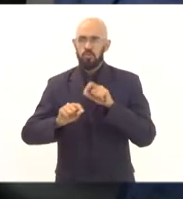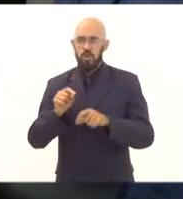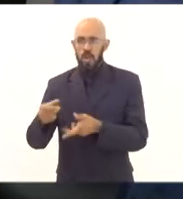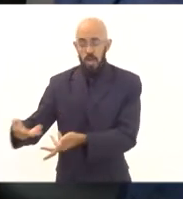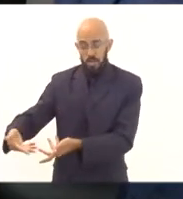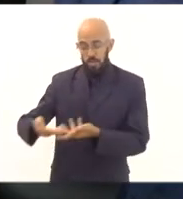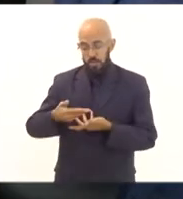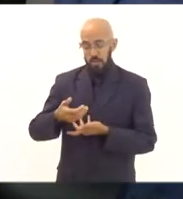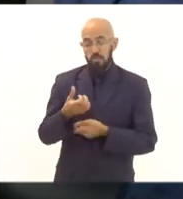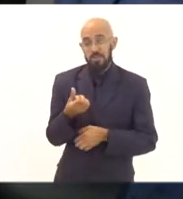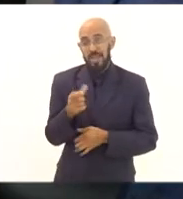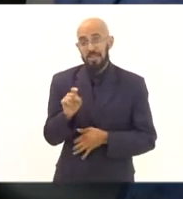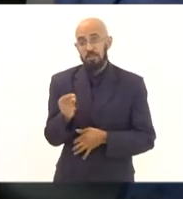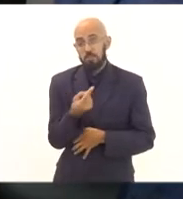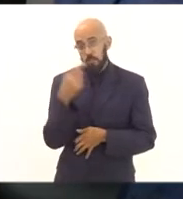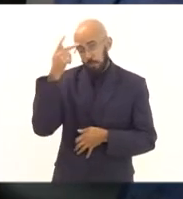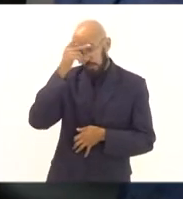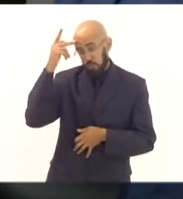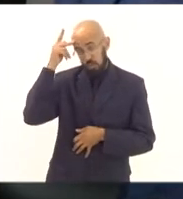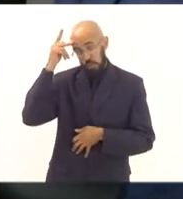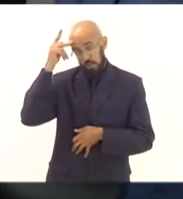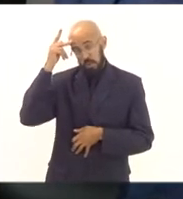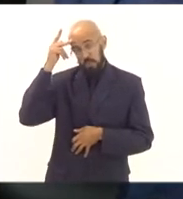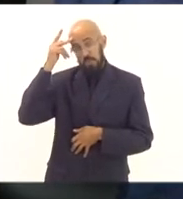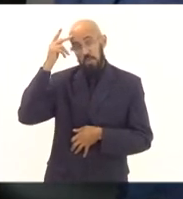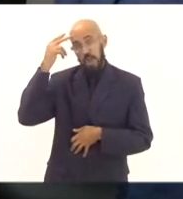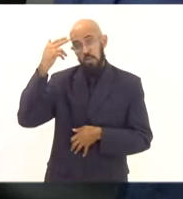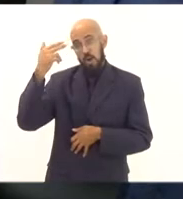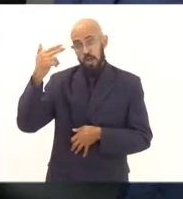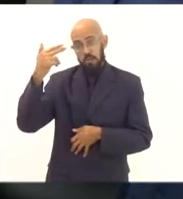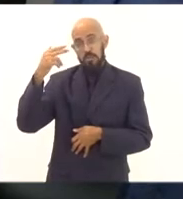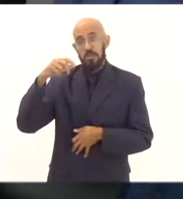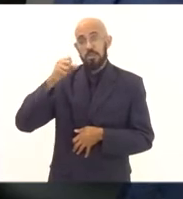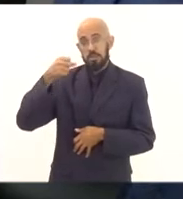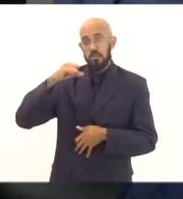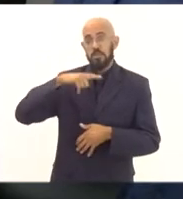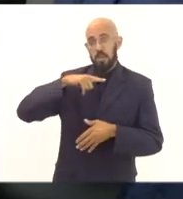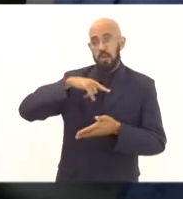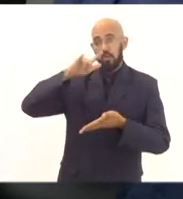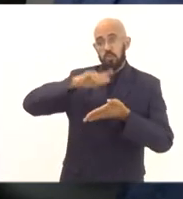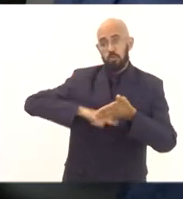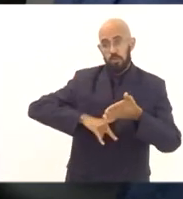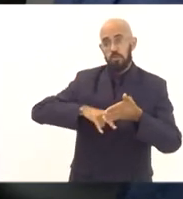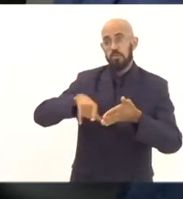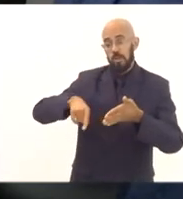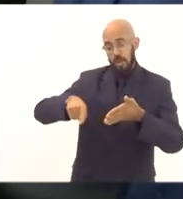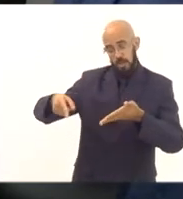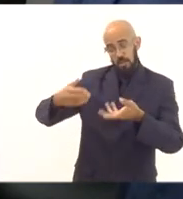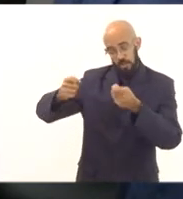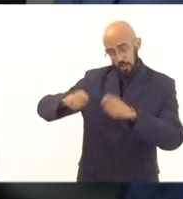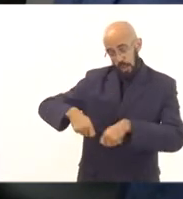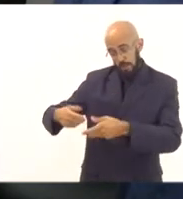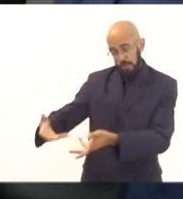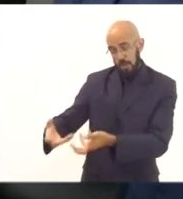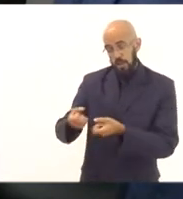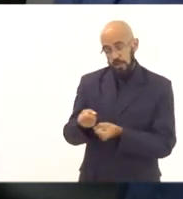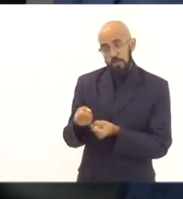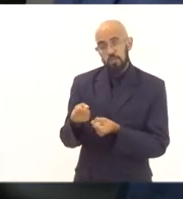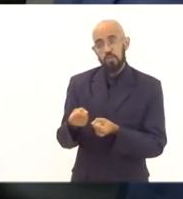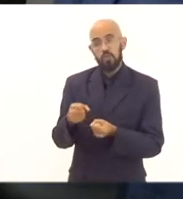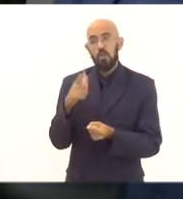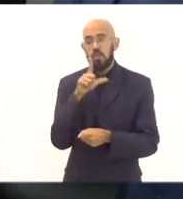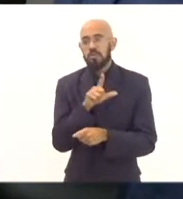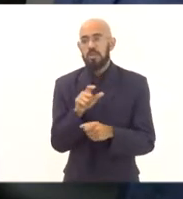16 mil informais Então você quando se tem uma documentação permite que o informal seja atendido a